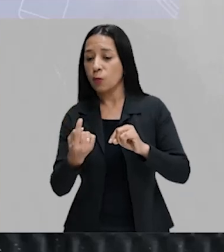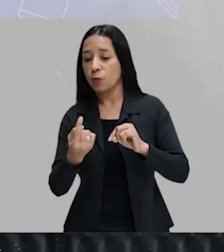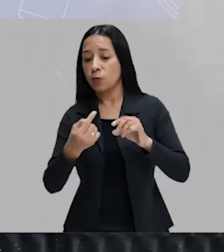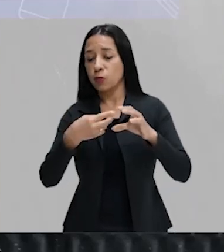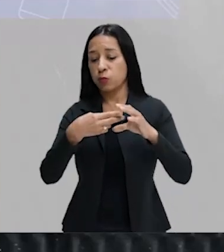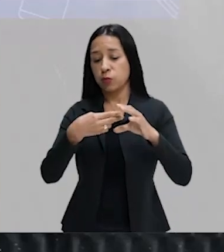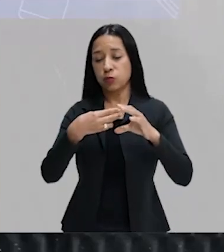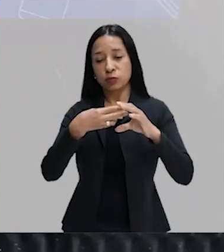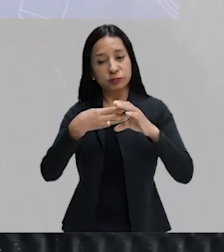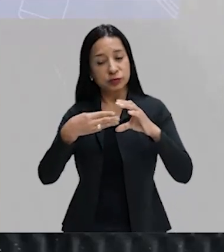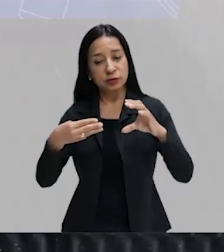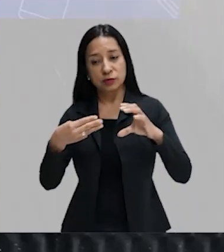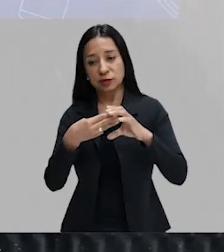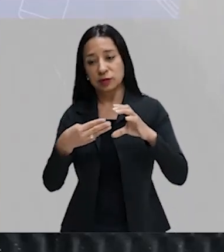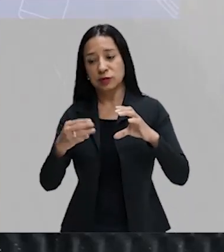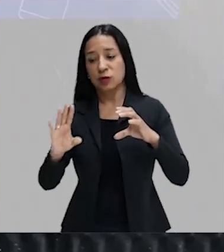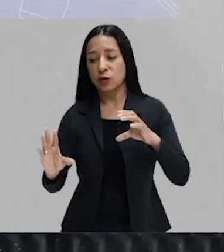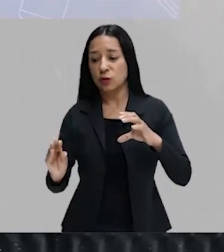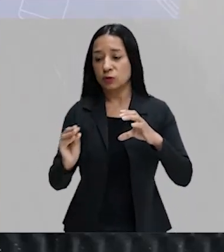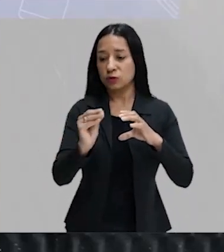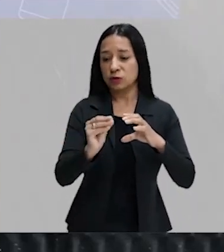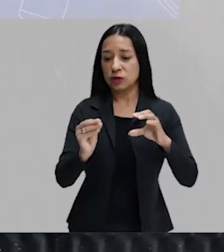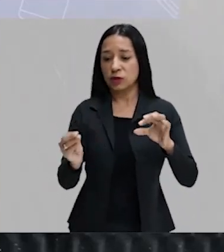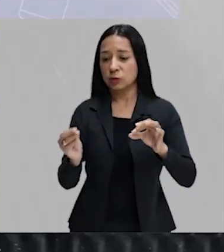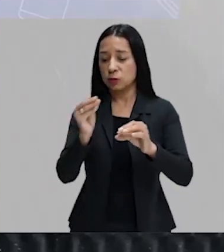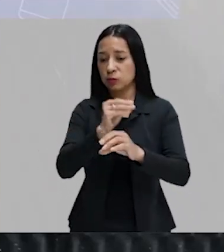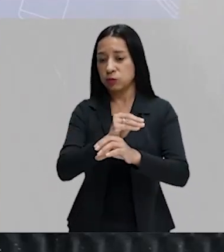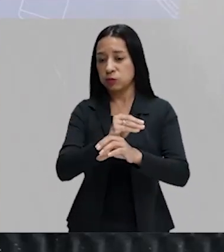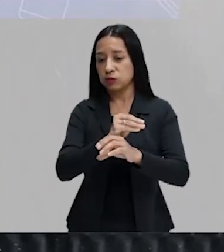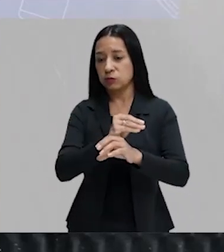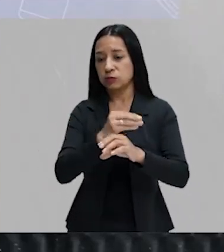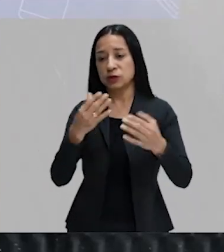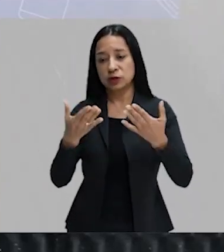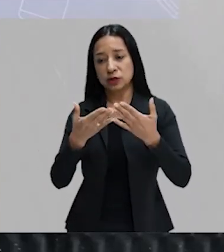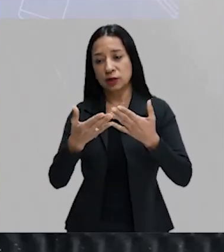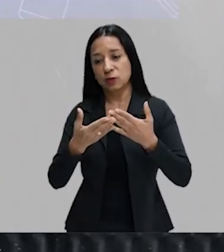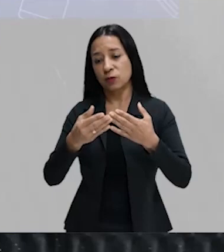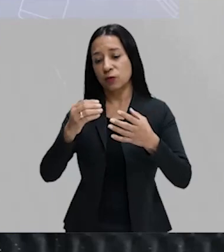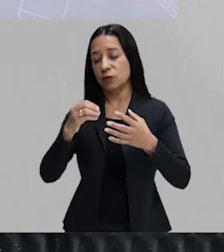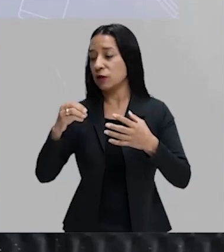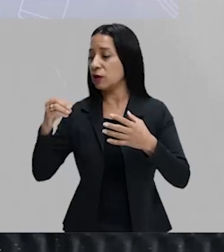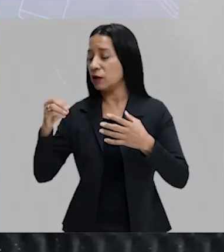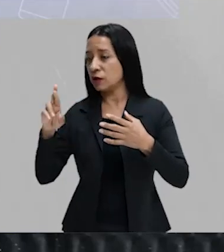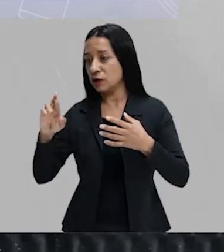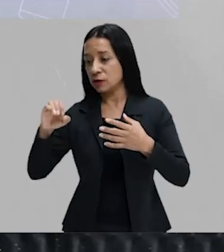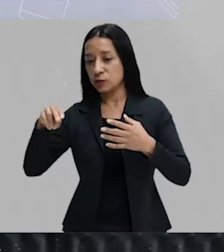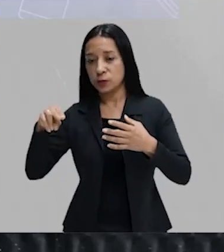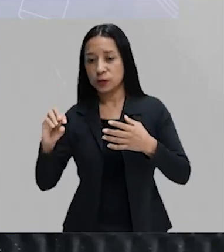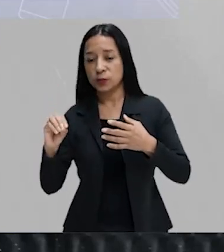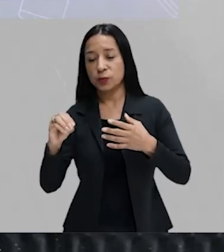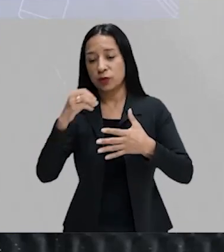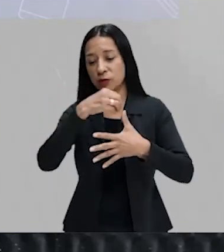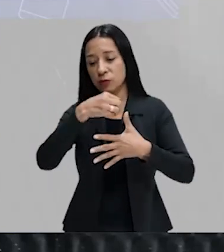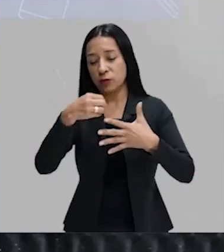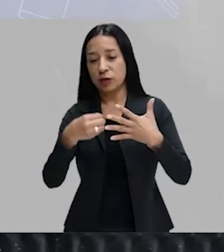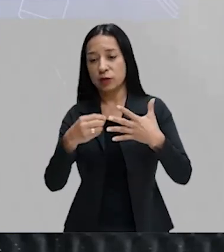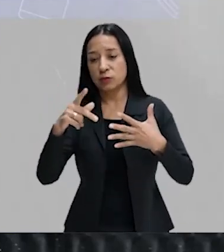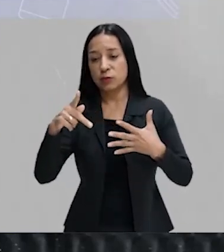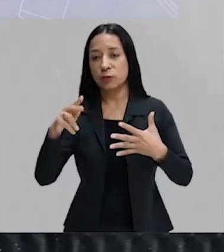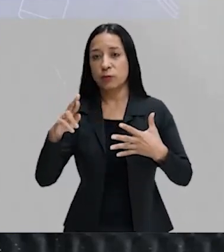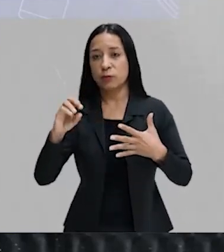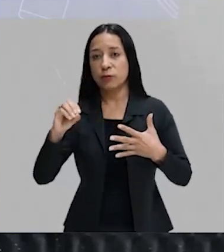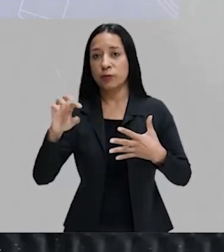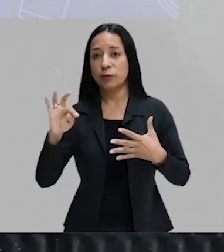grupo dos animais e foram inclusos ali no reino protista. Aqui no reino Animalia, só podemos